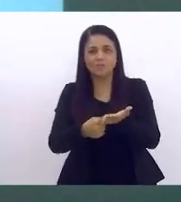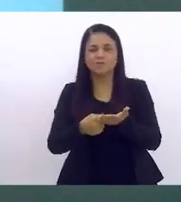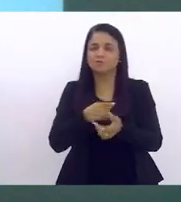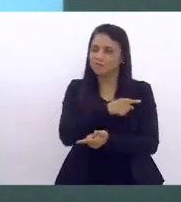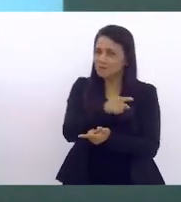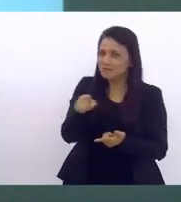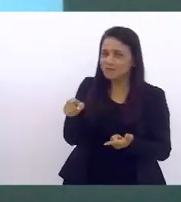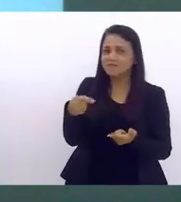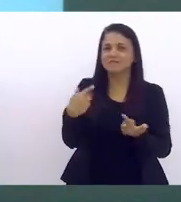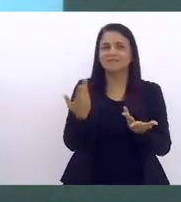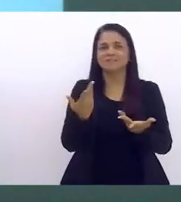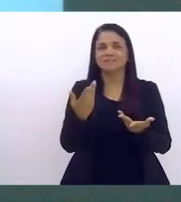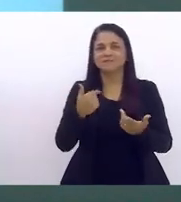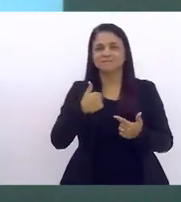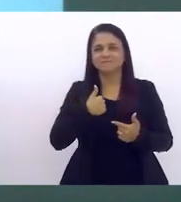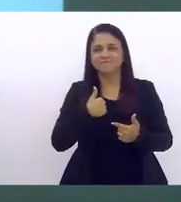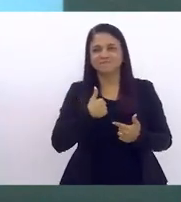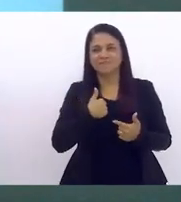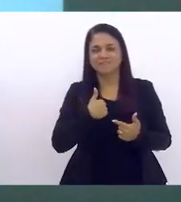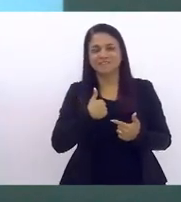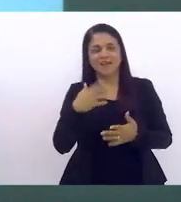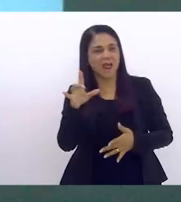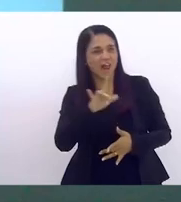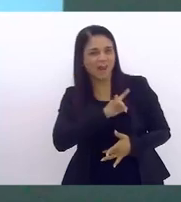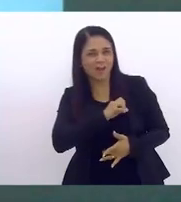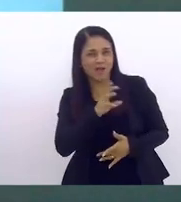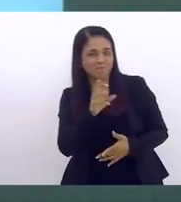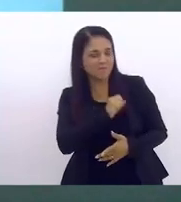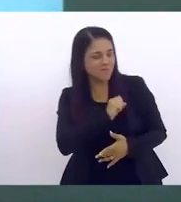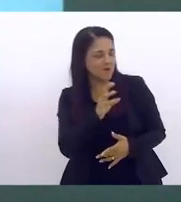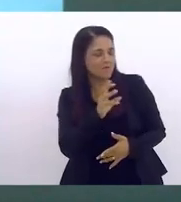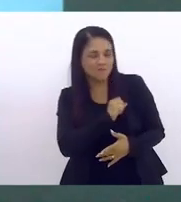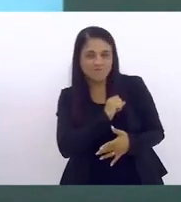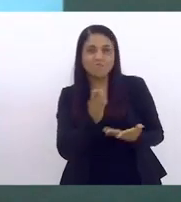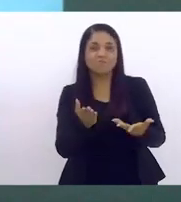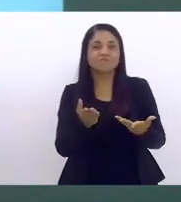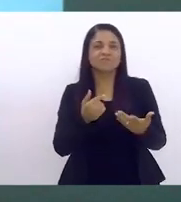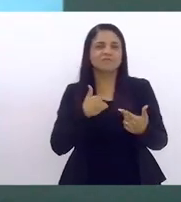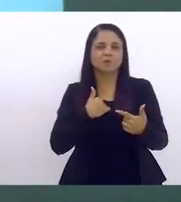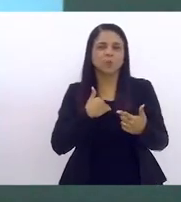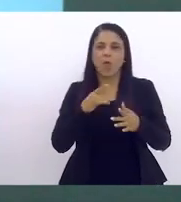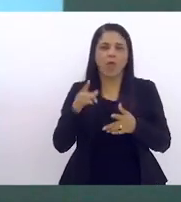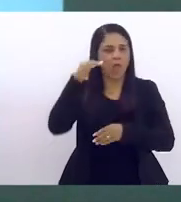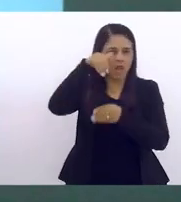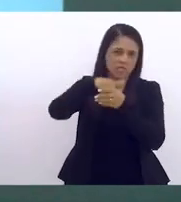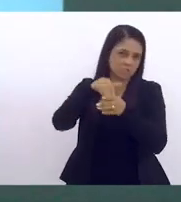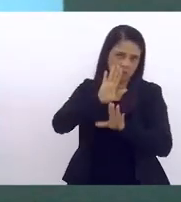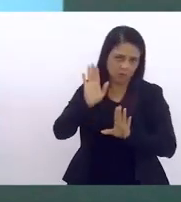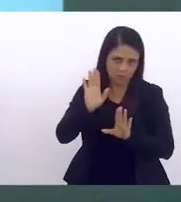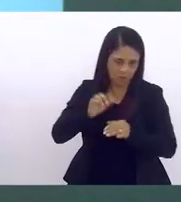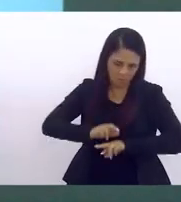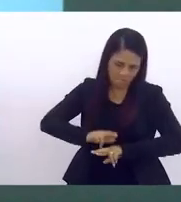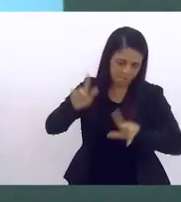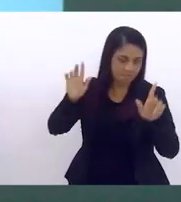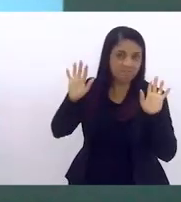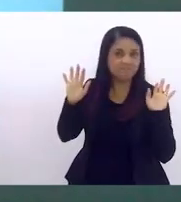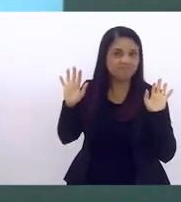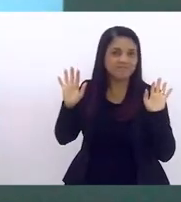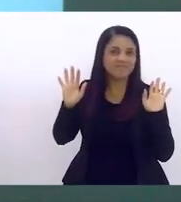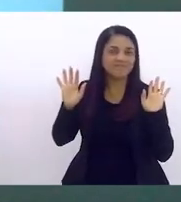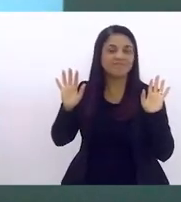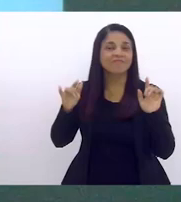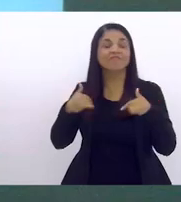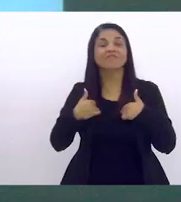com vocês, forever, forever. Não é uma questão de eleição, a eleição já passou. Não é uma questão